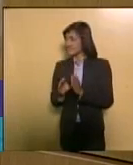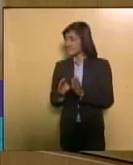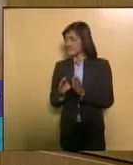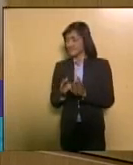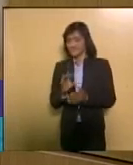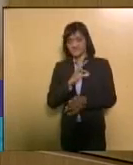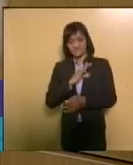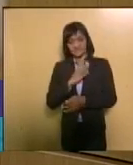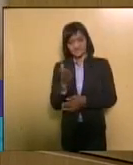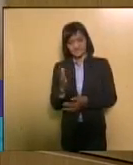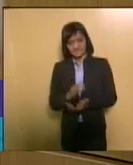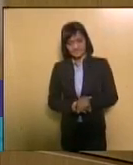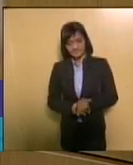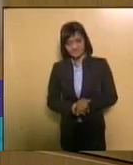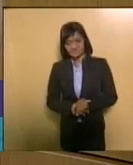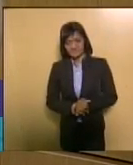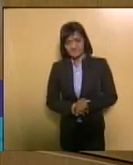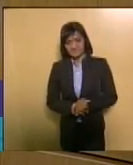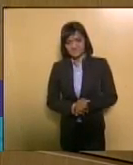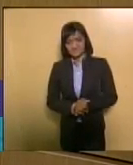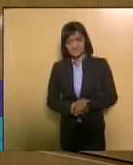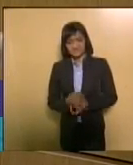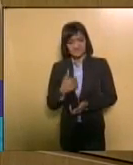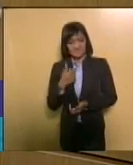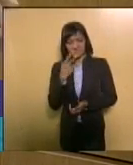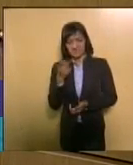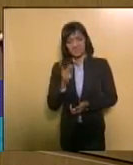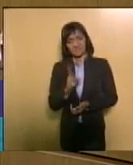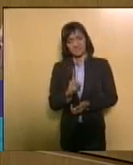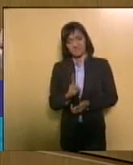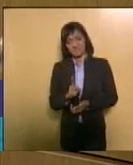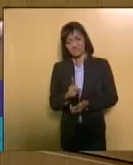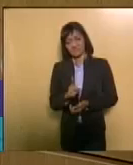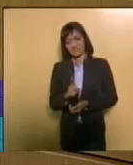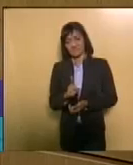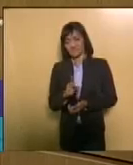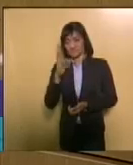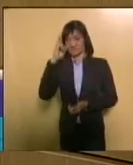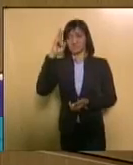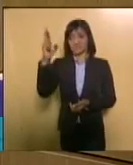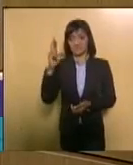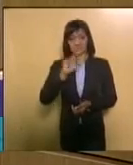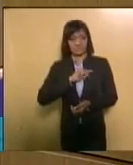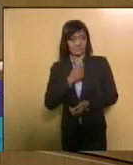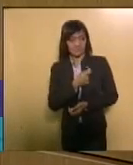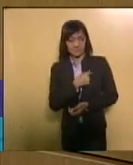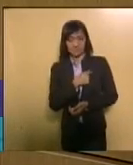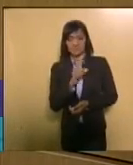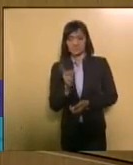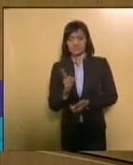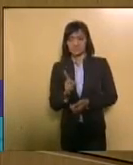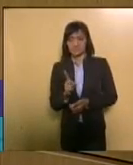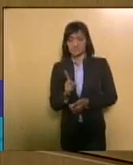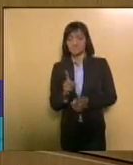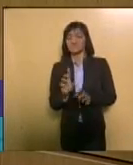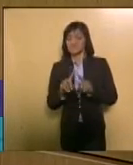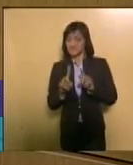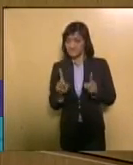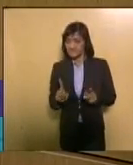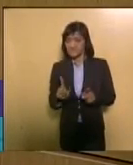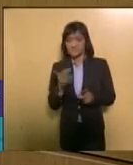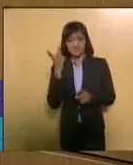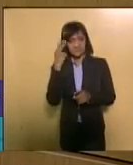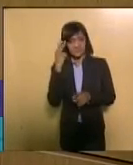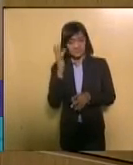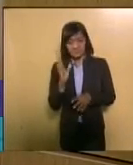as Polícias e aí eu não tô falando de escutar o aut comando escutar o delegado geral claro que isso faz parte do dia a dia do